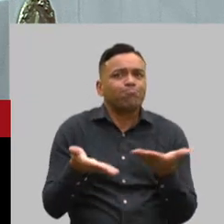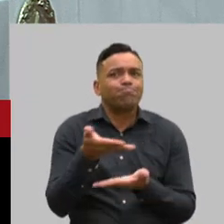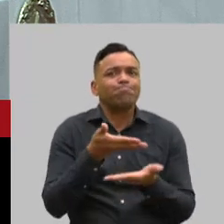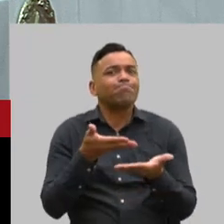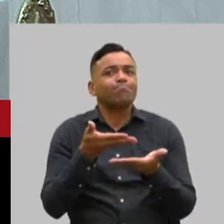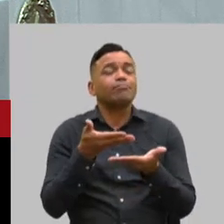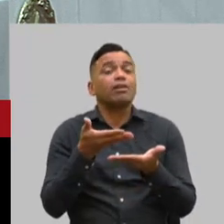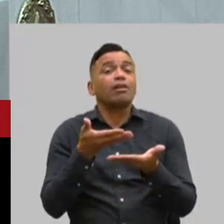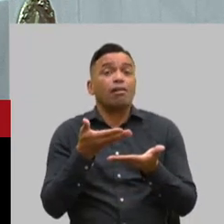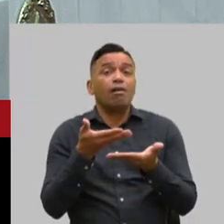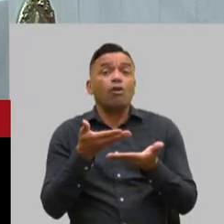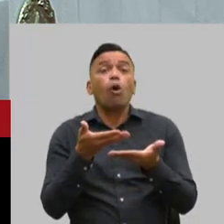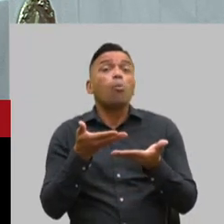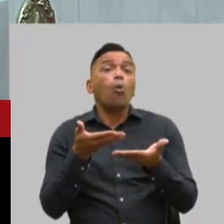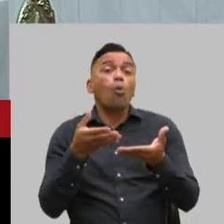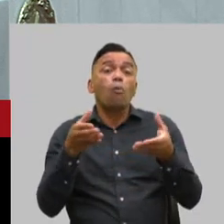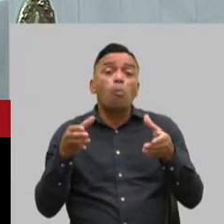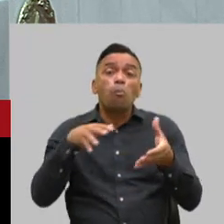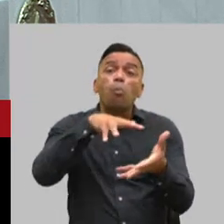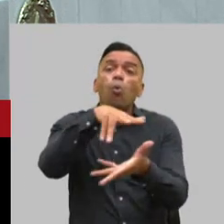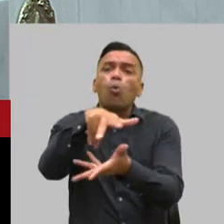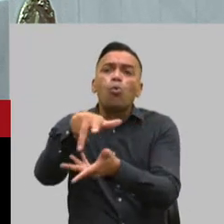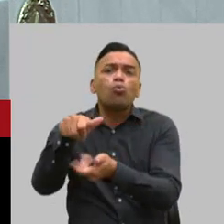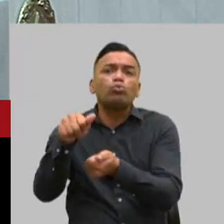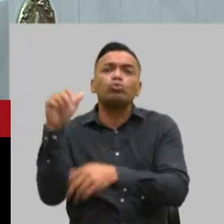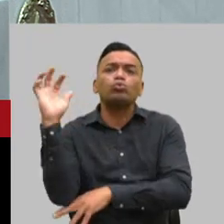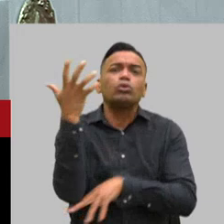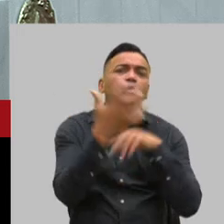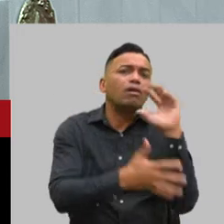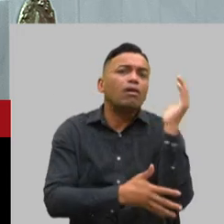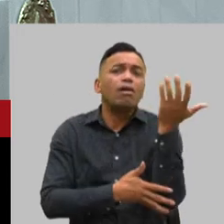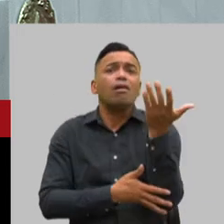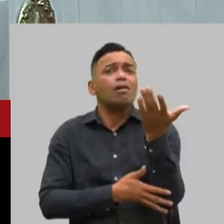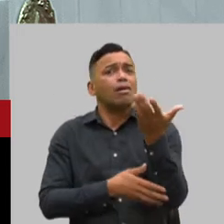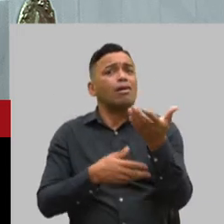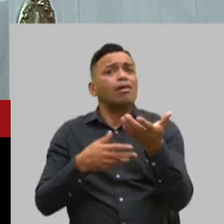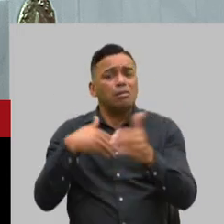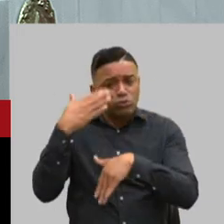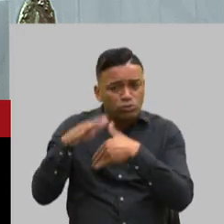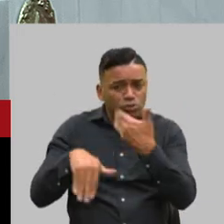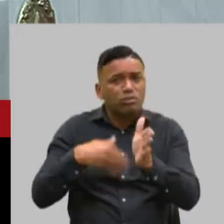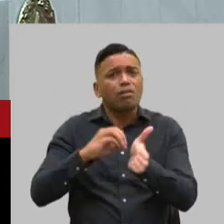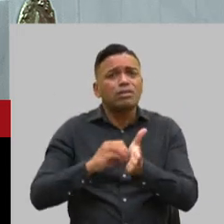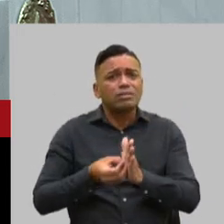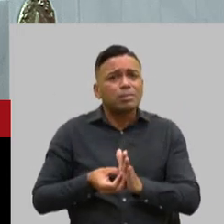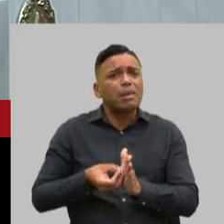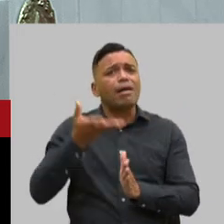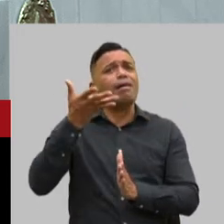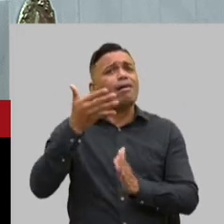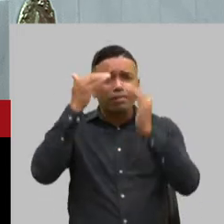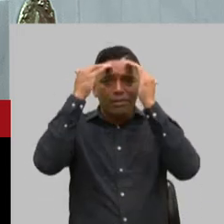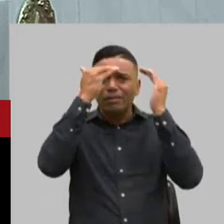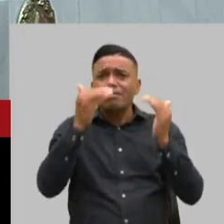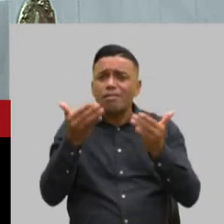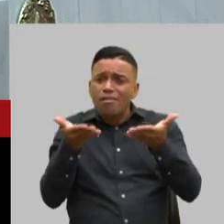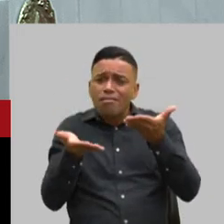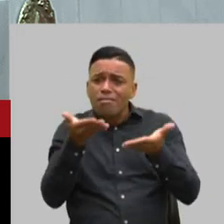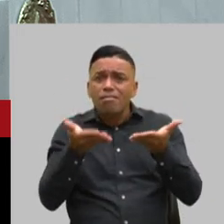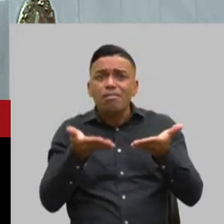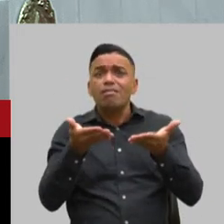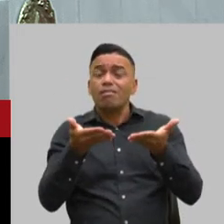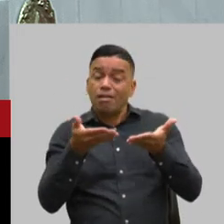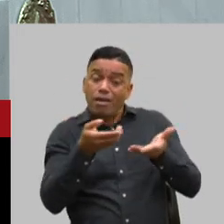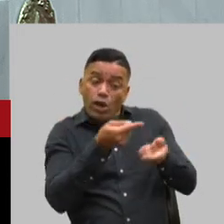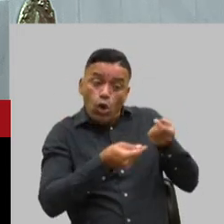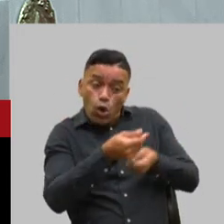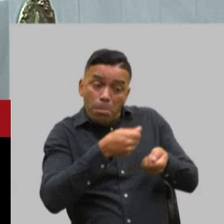comum, destacando a urgência da busca por um desenvolvimento sustentável, com equilíbrio entre a atividade